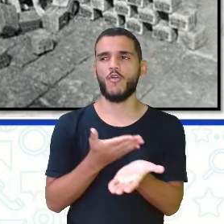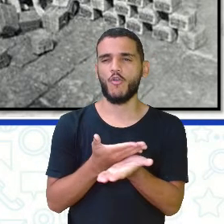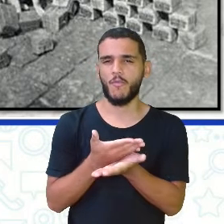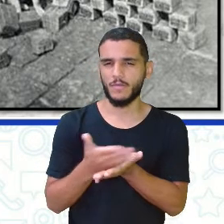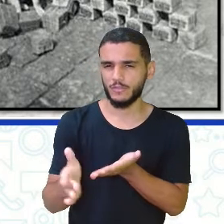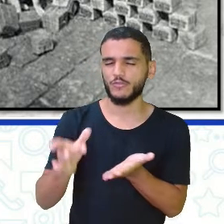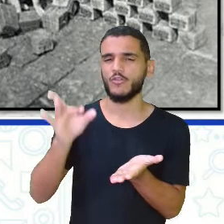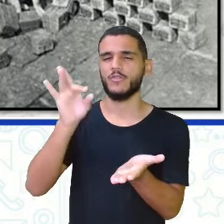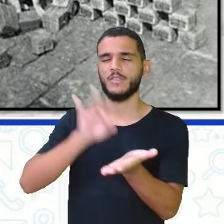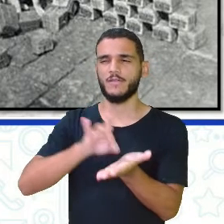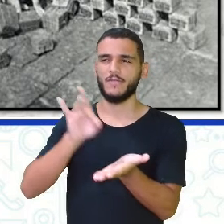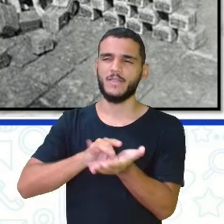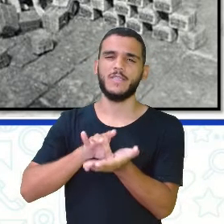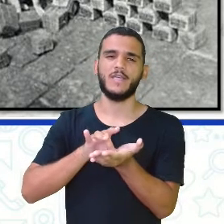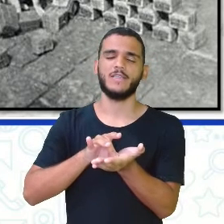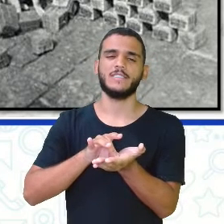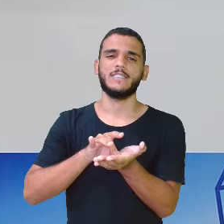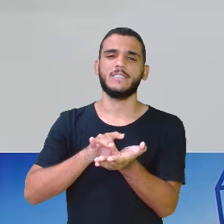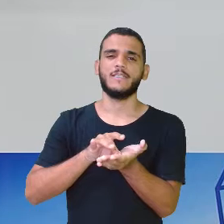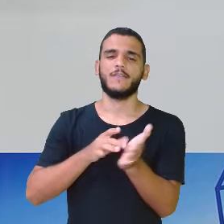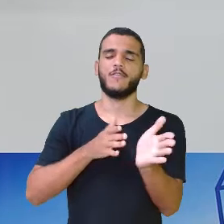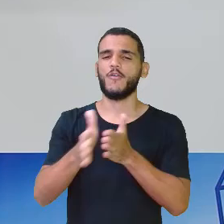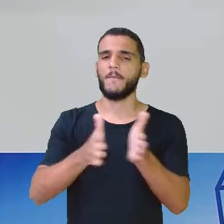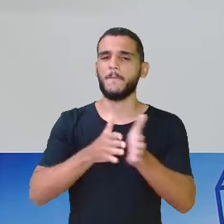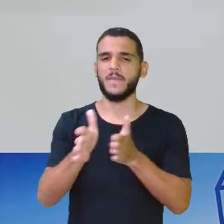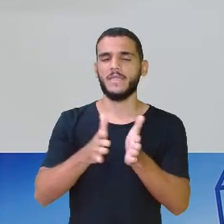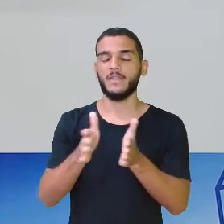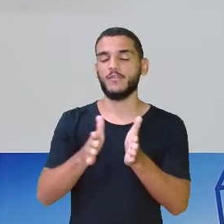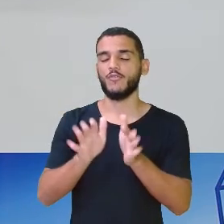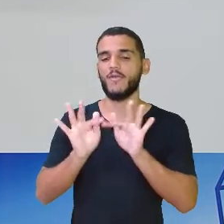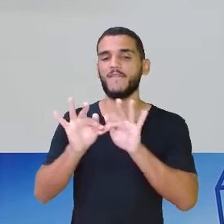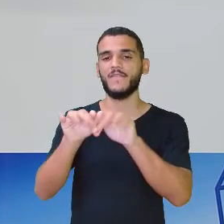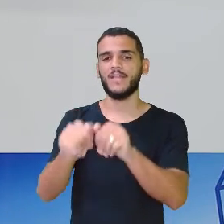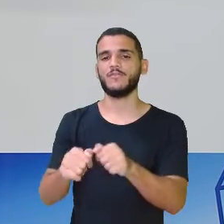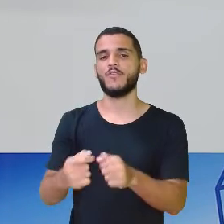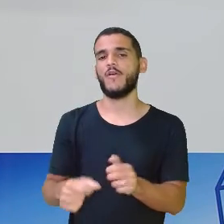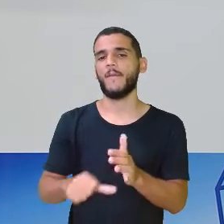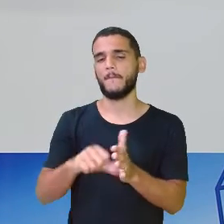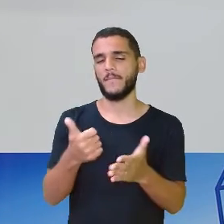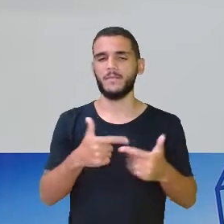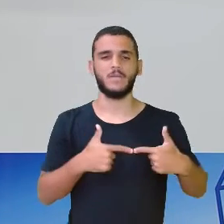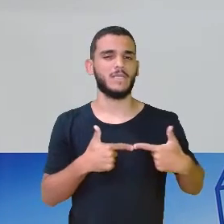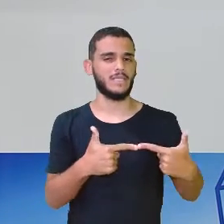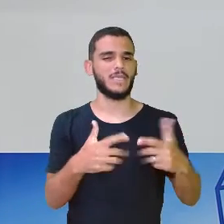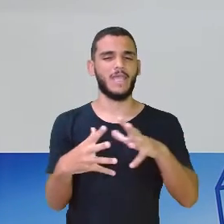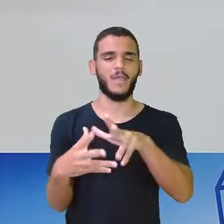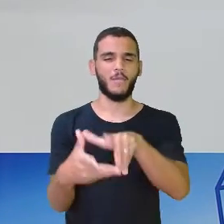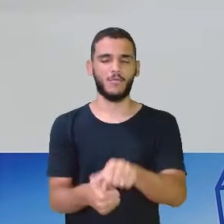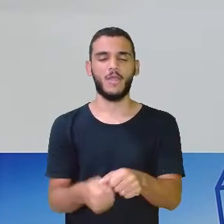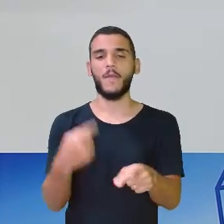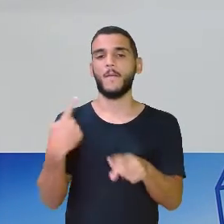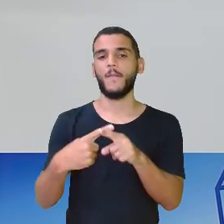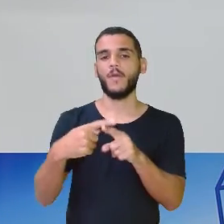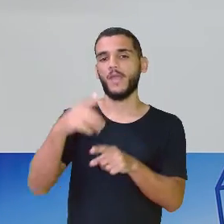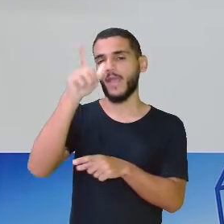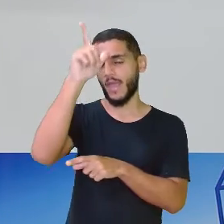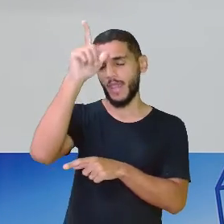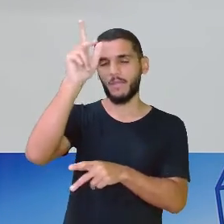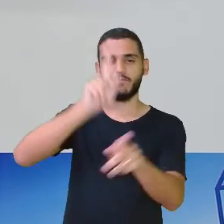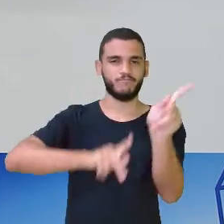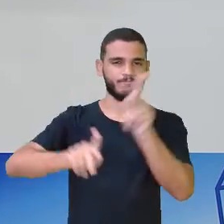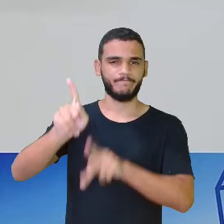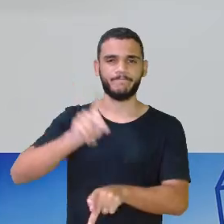muito mais força a partir do término da Primeira Guerra Mundial, porque os alemães ficaram ali